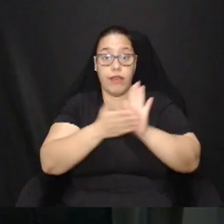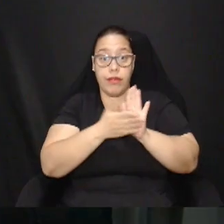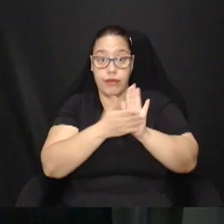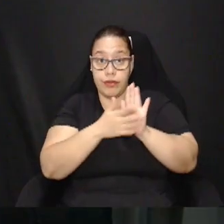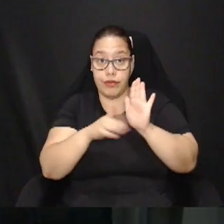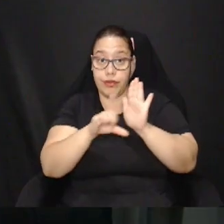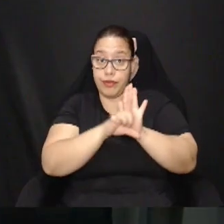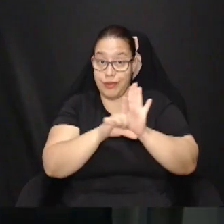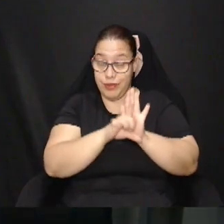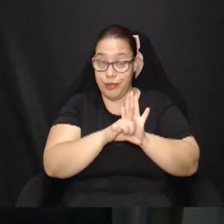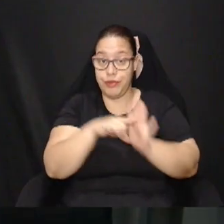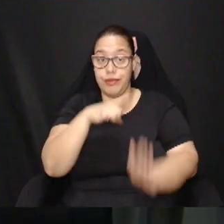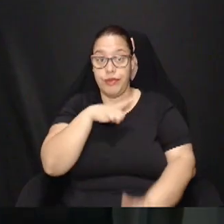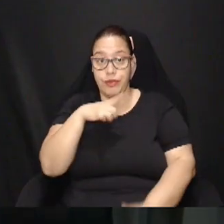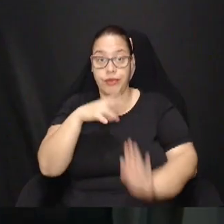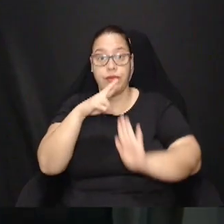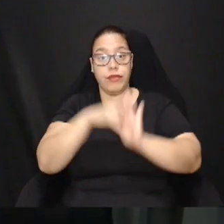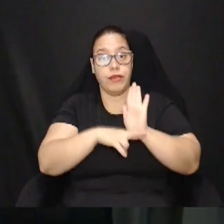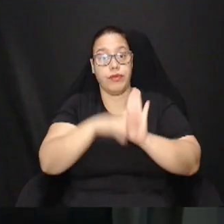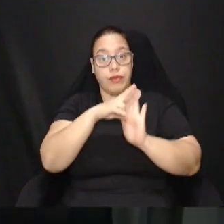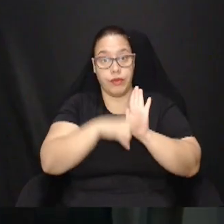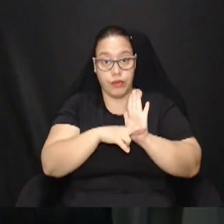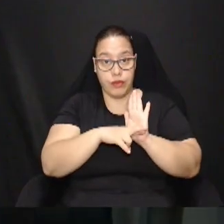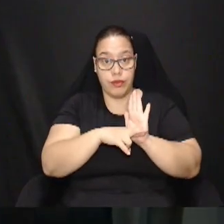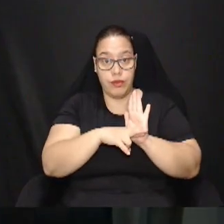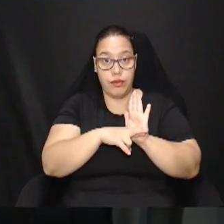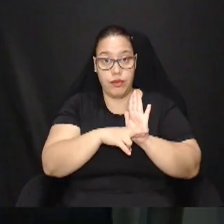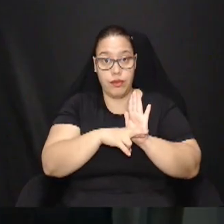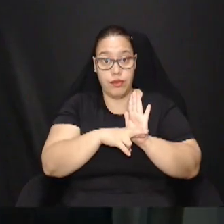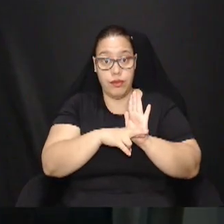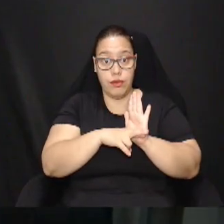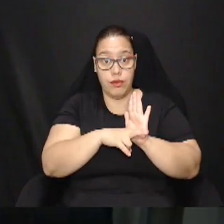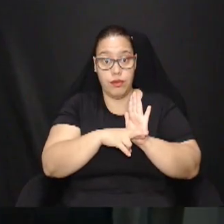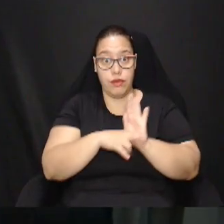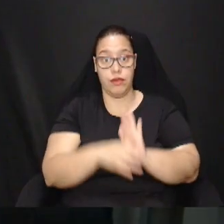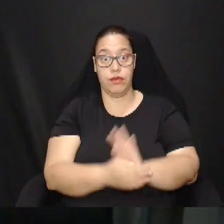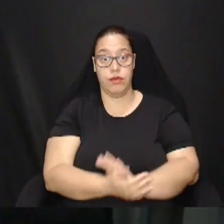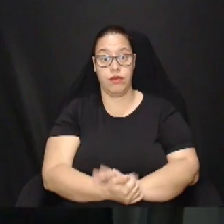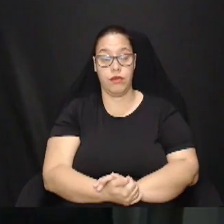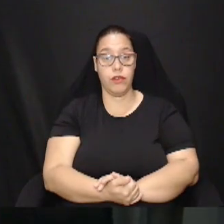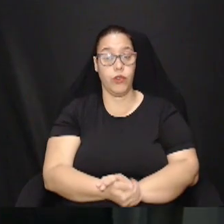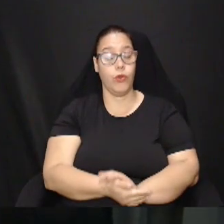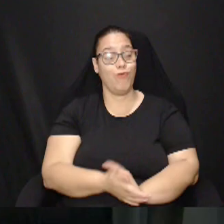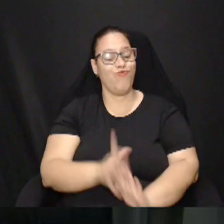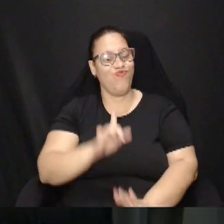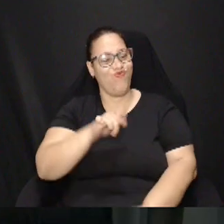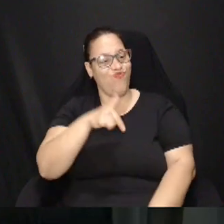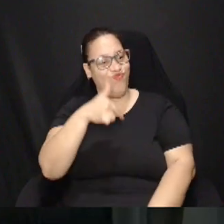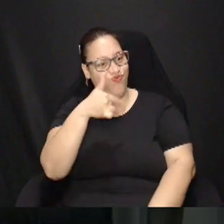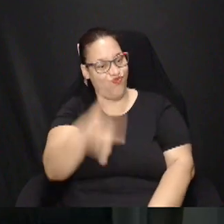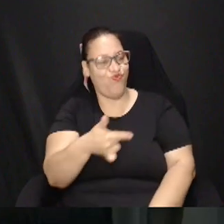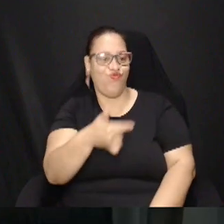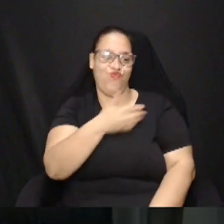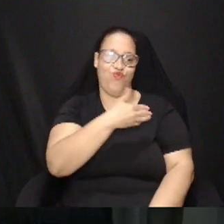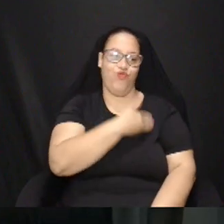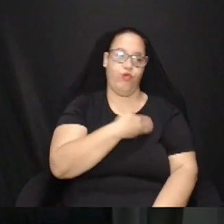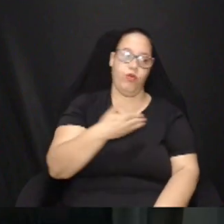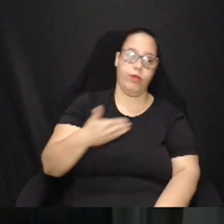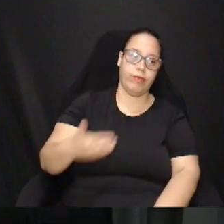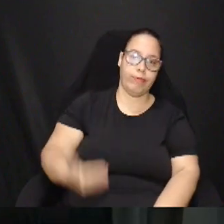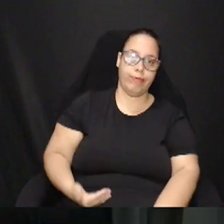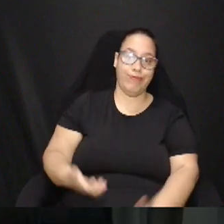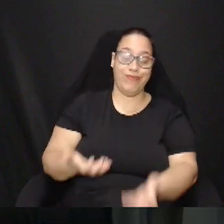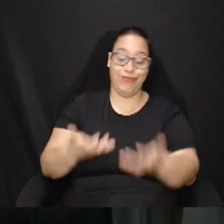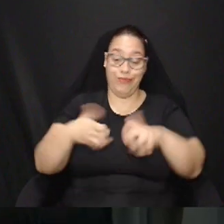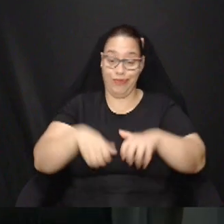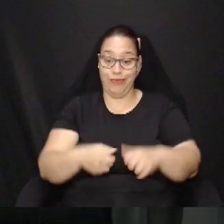ya regulamentações, existe un vácuo legal. Y por otro lado, el sector público no quiere gastar